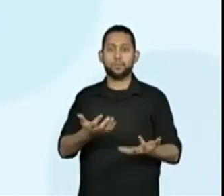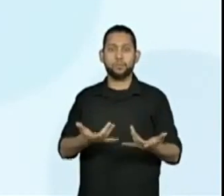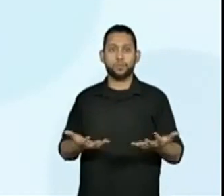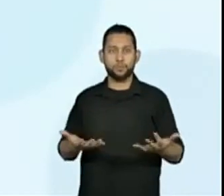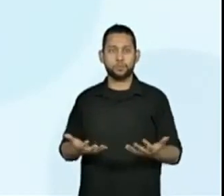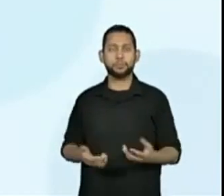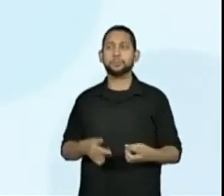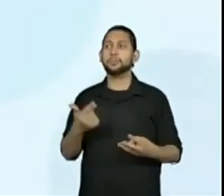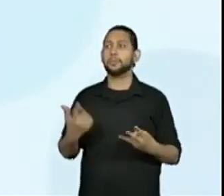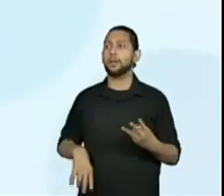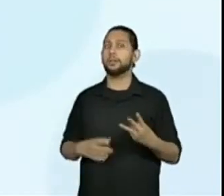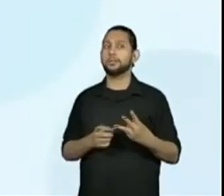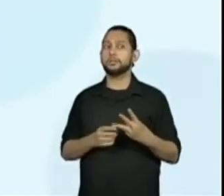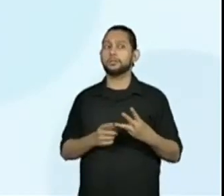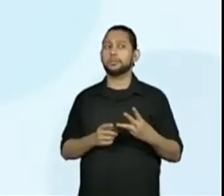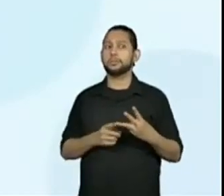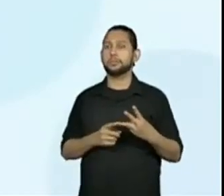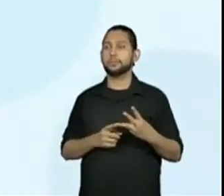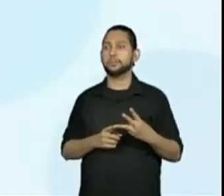O que mais?